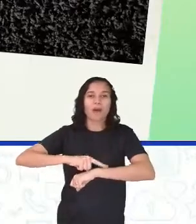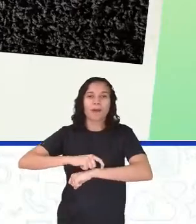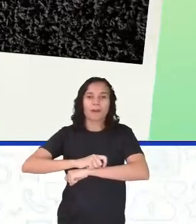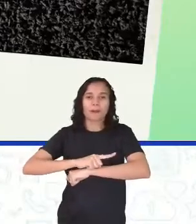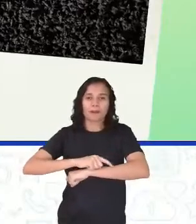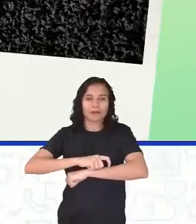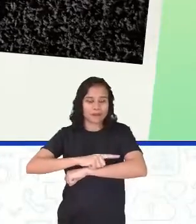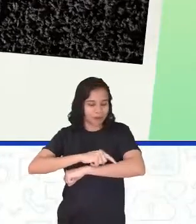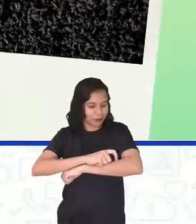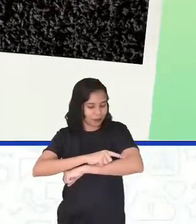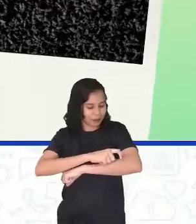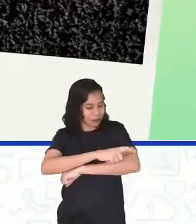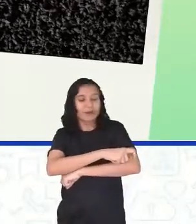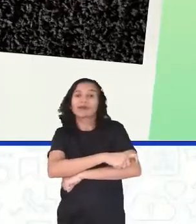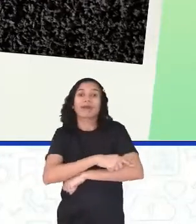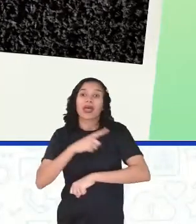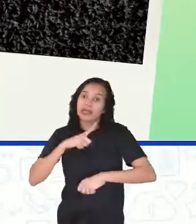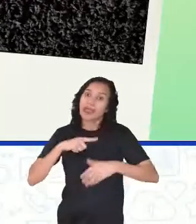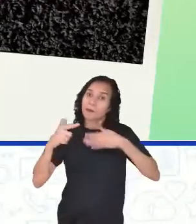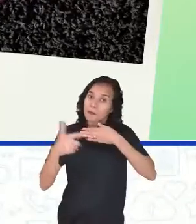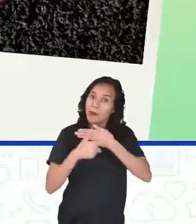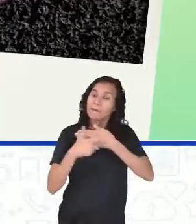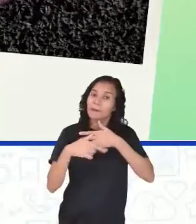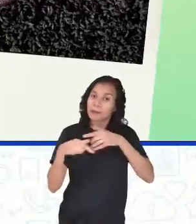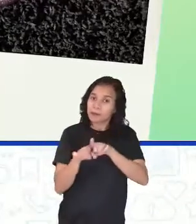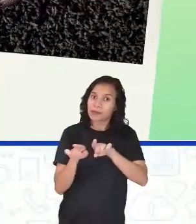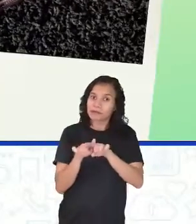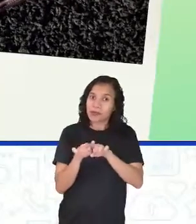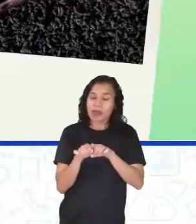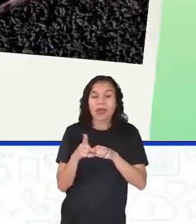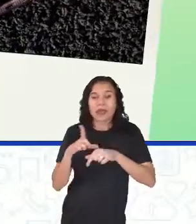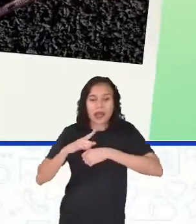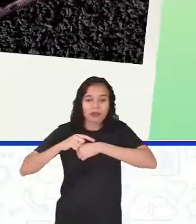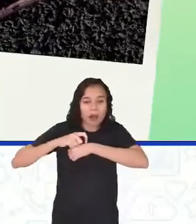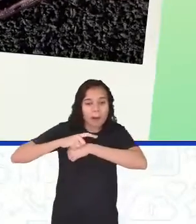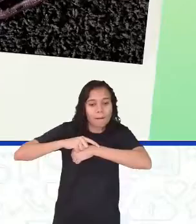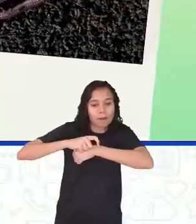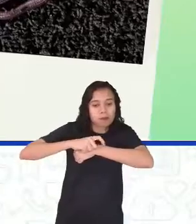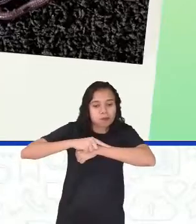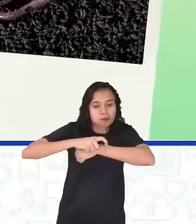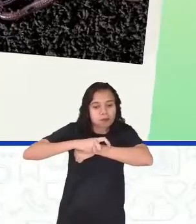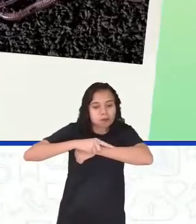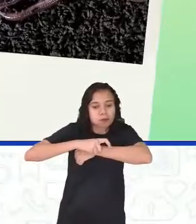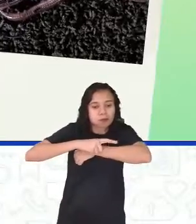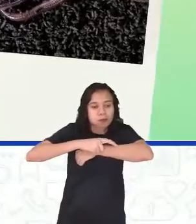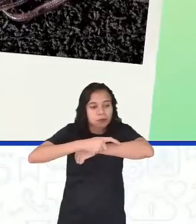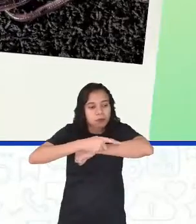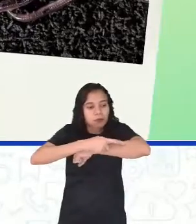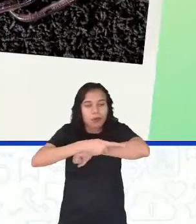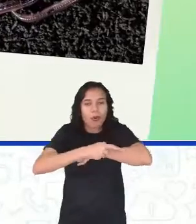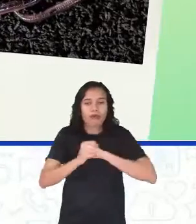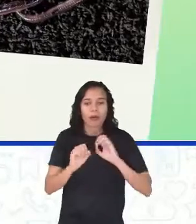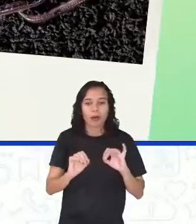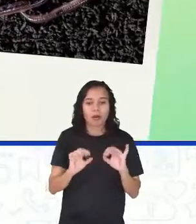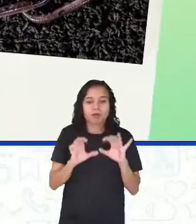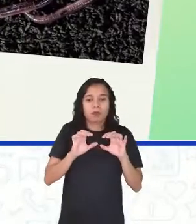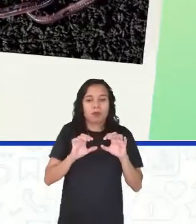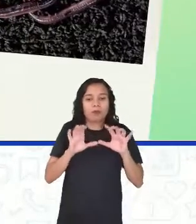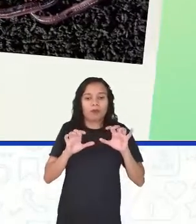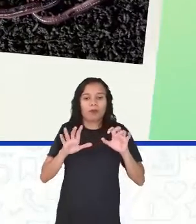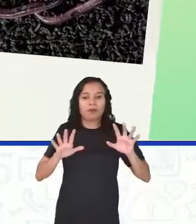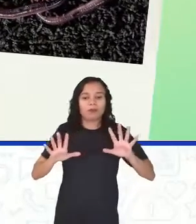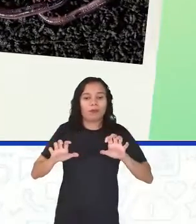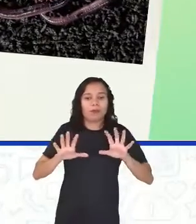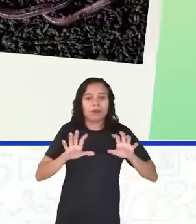minhocas. Elas têm esse papel também. À medida que elas vão caminhando, né, nesse solo, elas vão